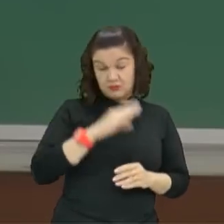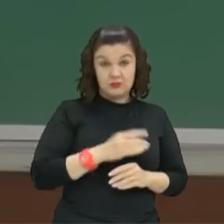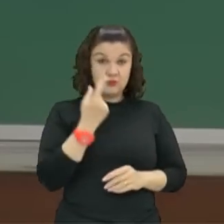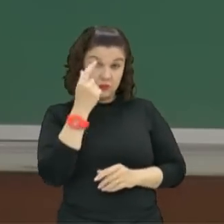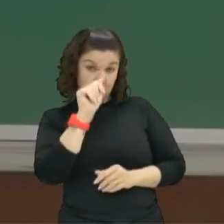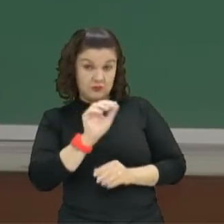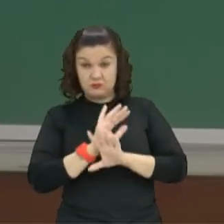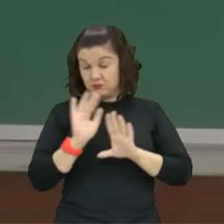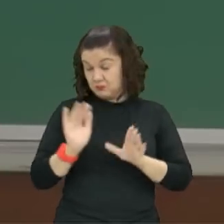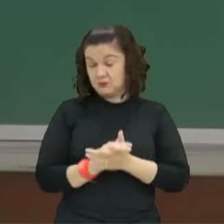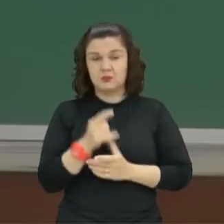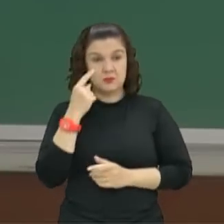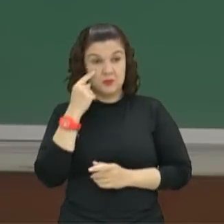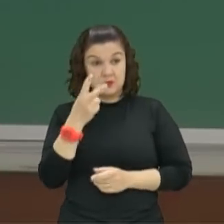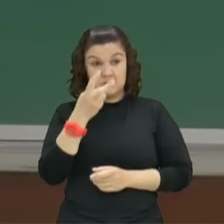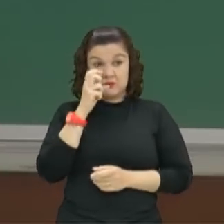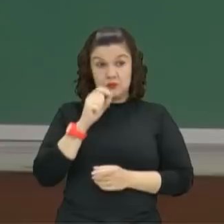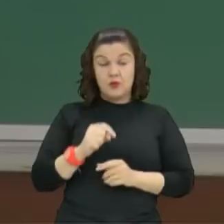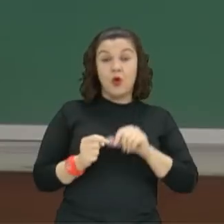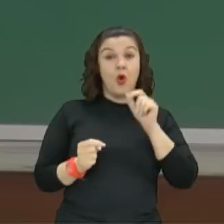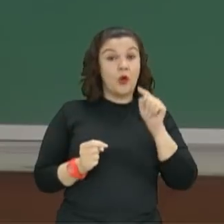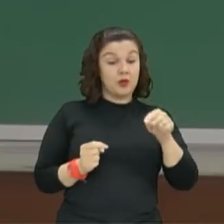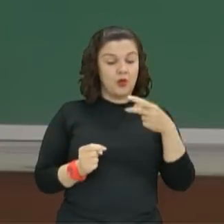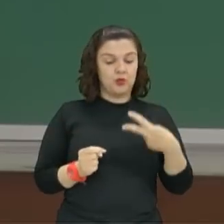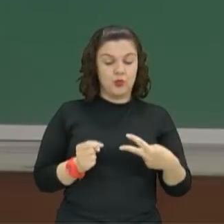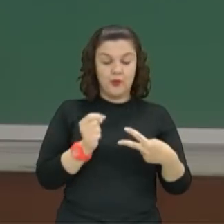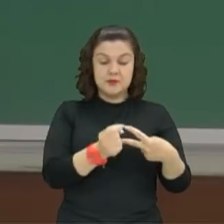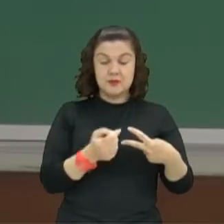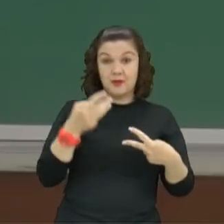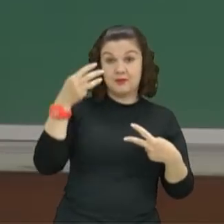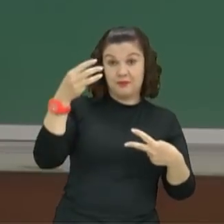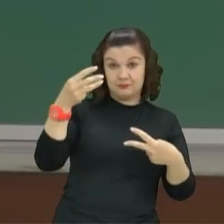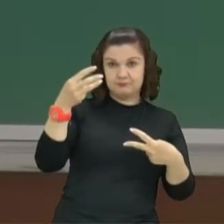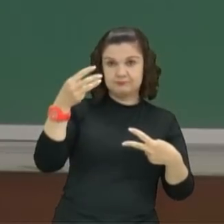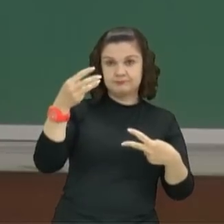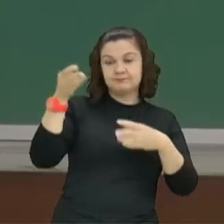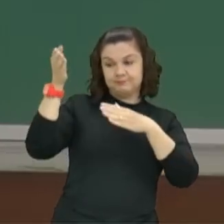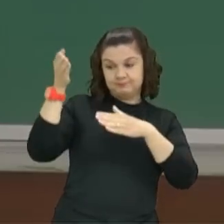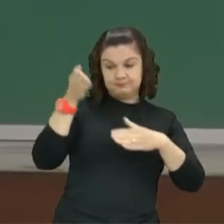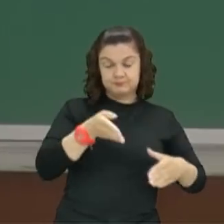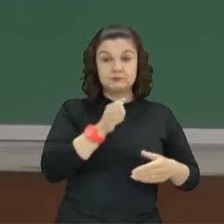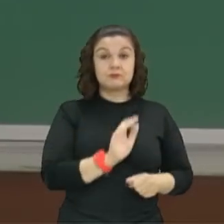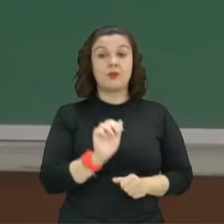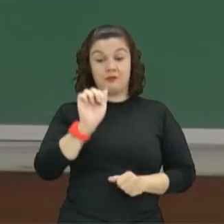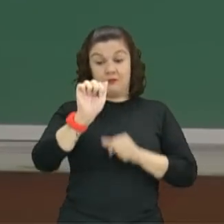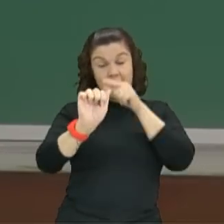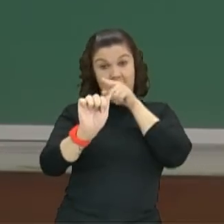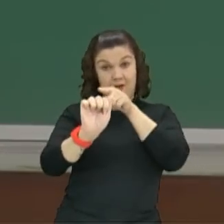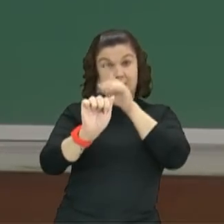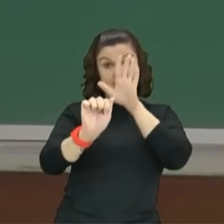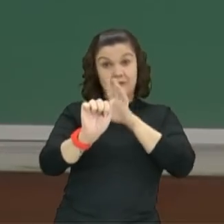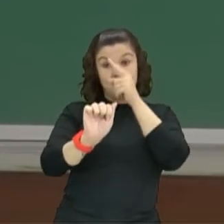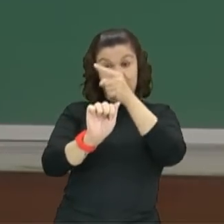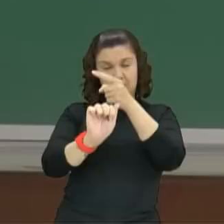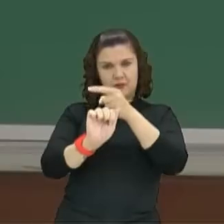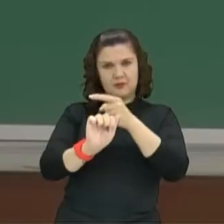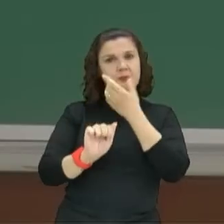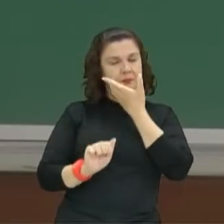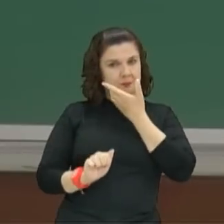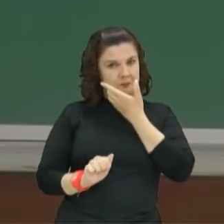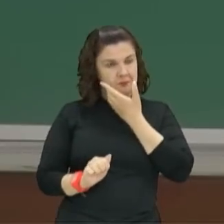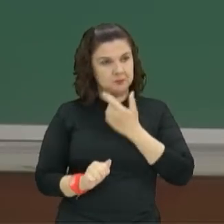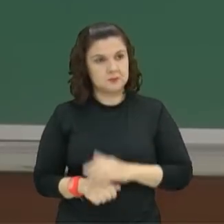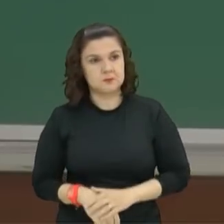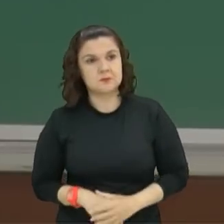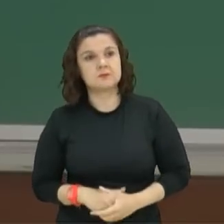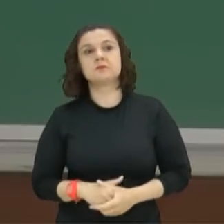direto, ok? Mas repare, um está ao cubo e o outro está ao quadrado. Logo, vai sobrar um A. E aonde? Será que é em cima ou